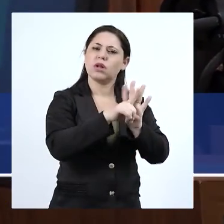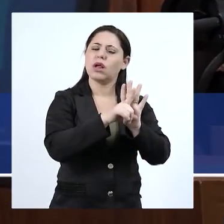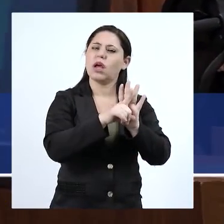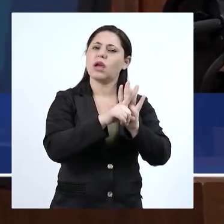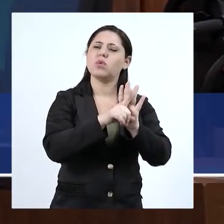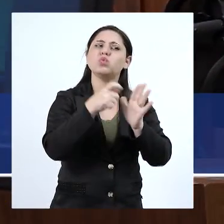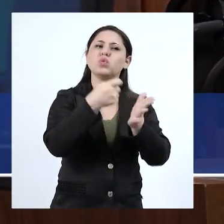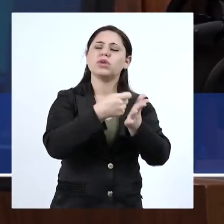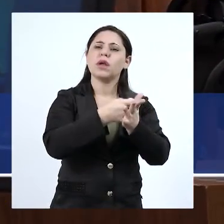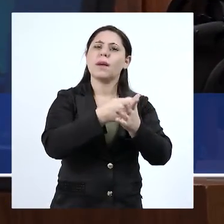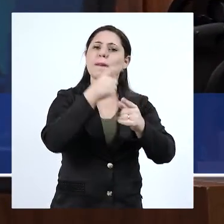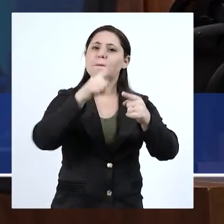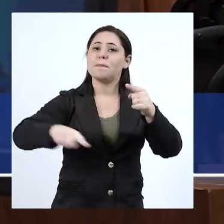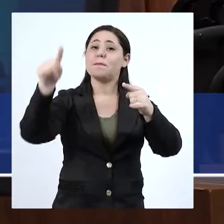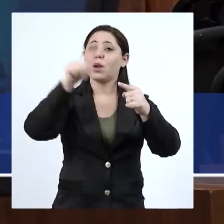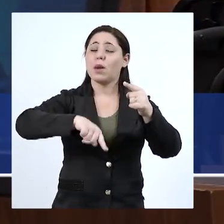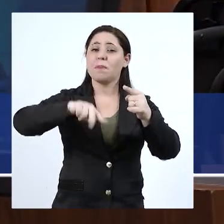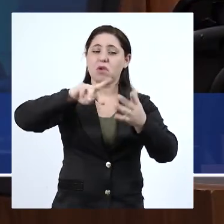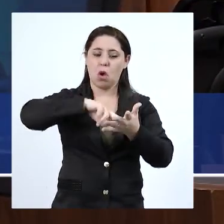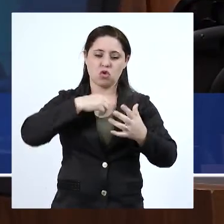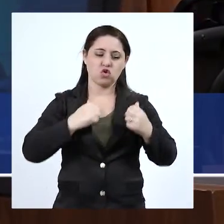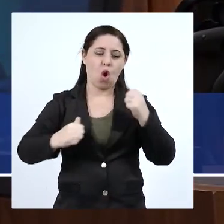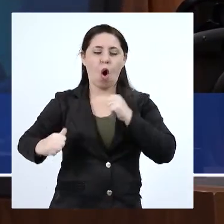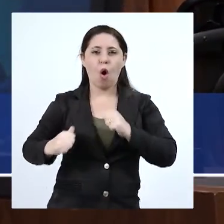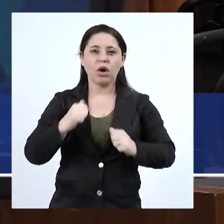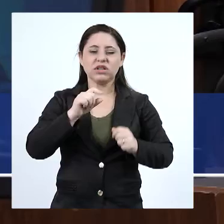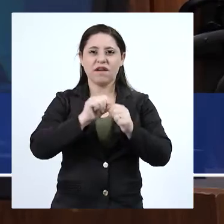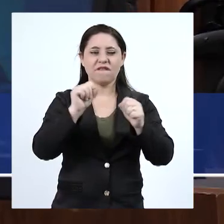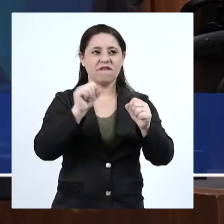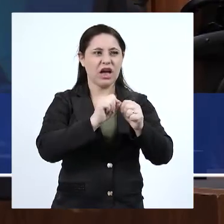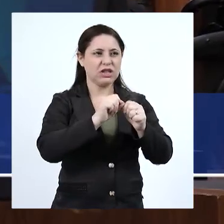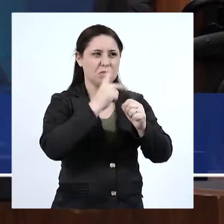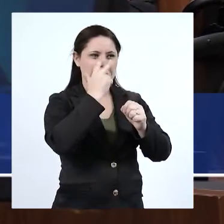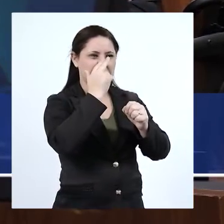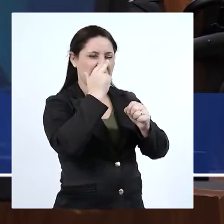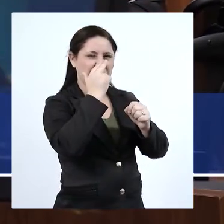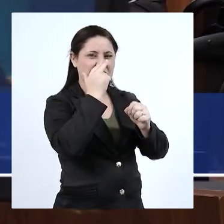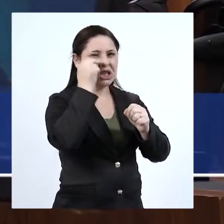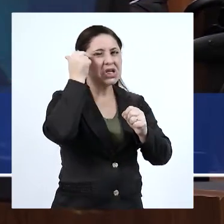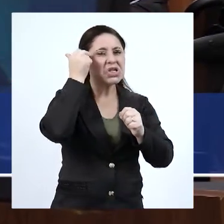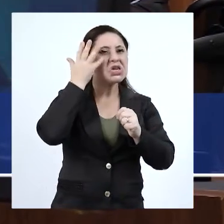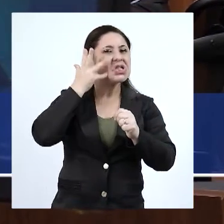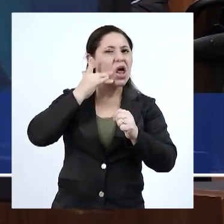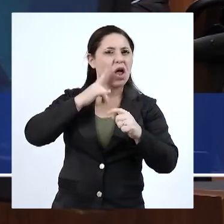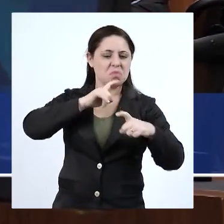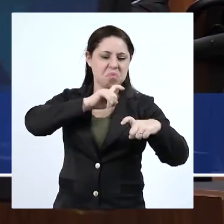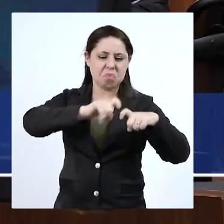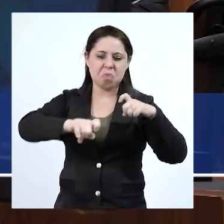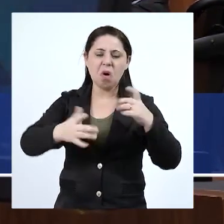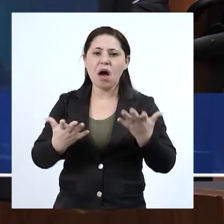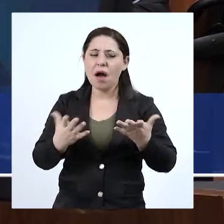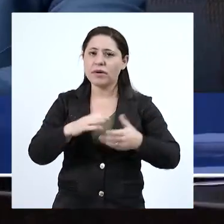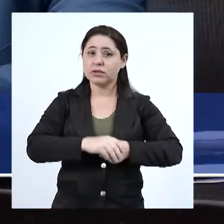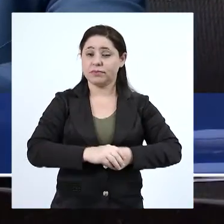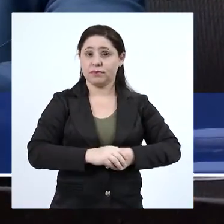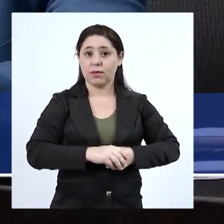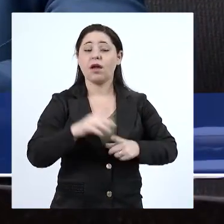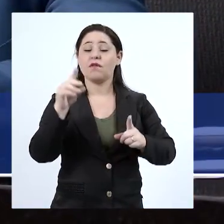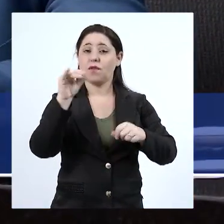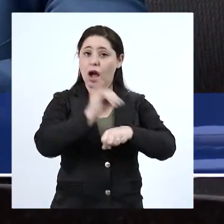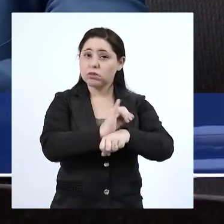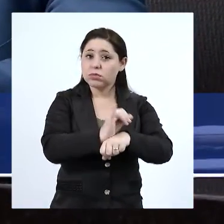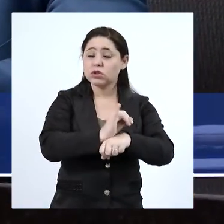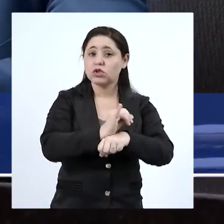eles, o projeto que prevê a proibição de danças que estimula a sexualização de crianças e adolescentes e